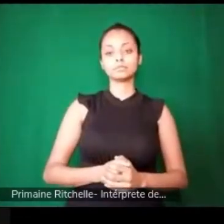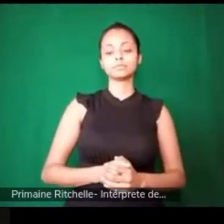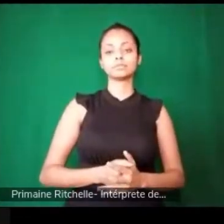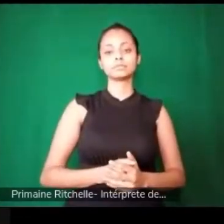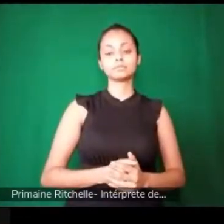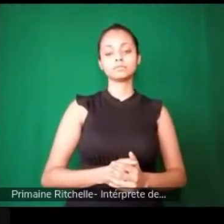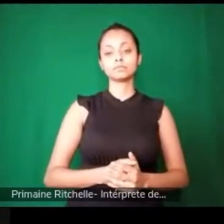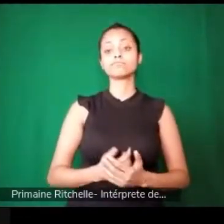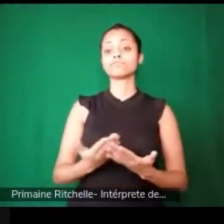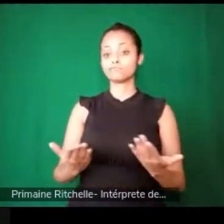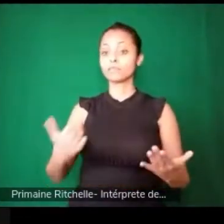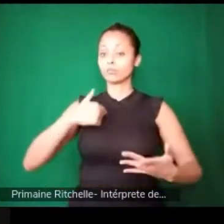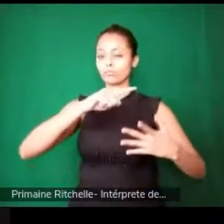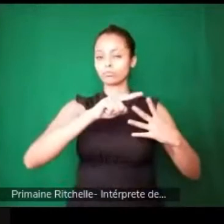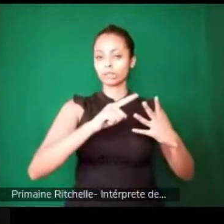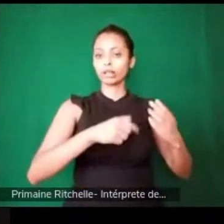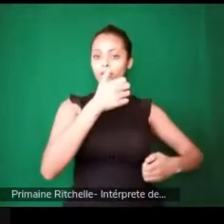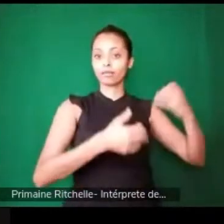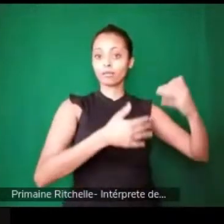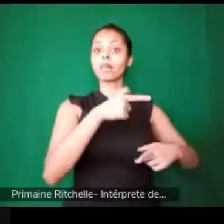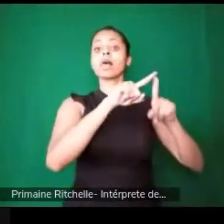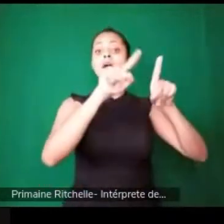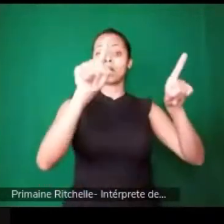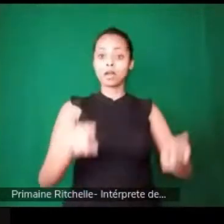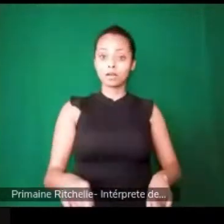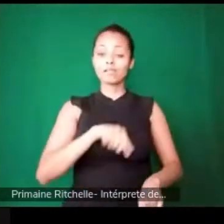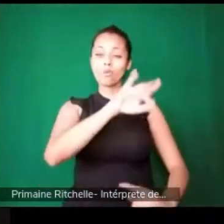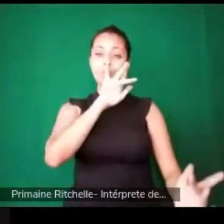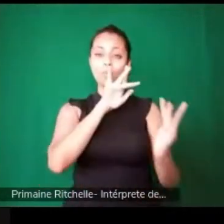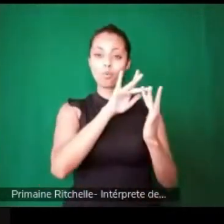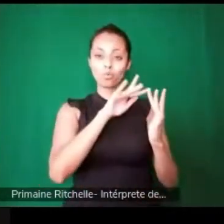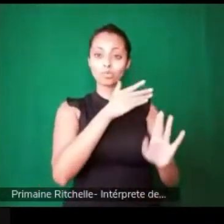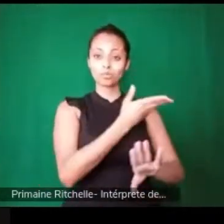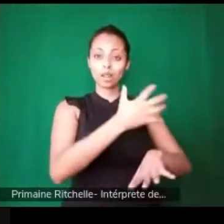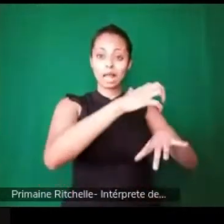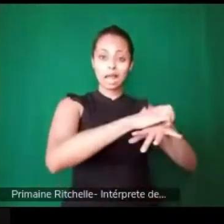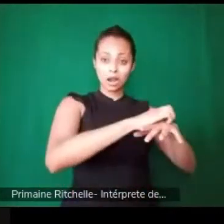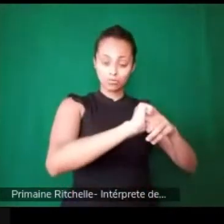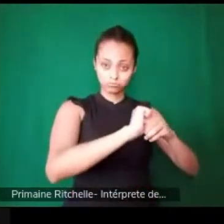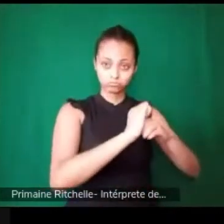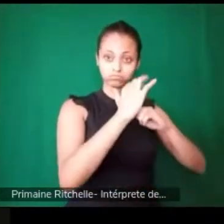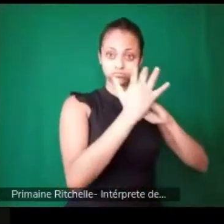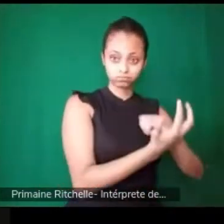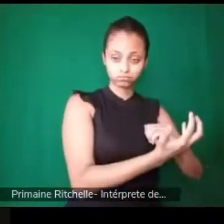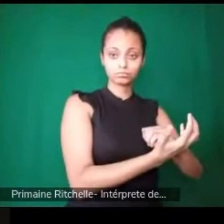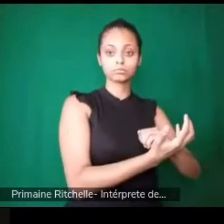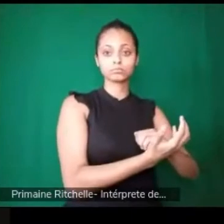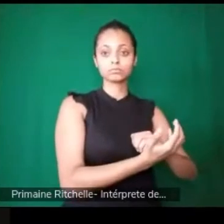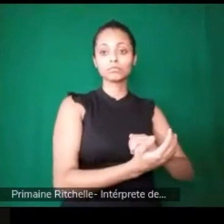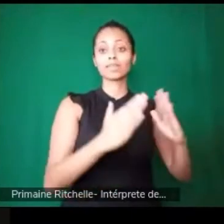Nesses casos que eu acabei de relatar, o servidor que tiver contato com o caso suspeito ou diagnosticado de Covid em seu